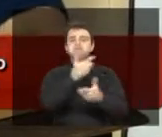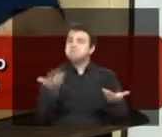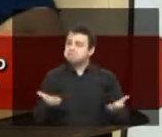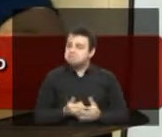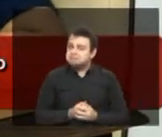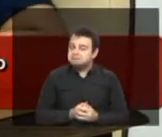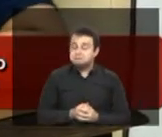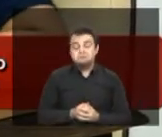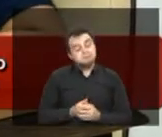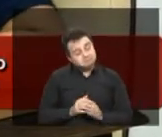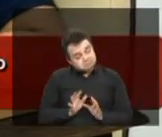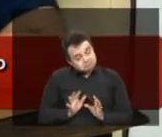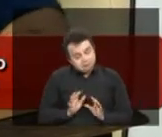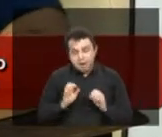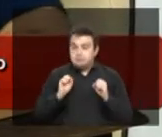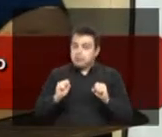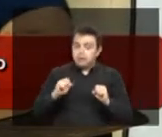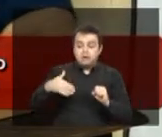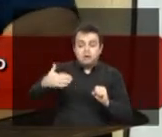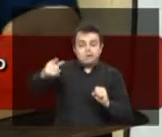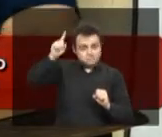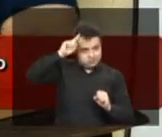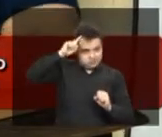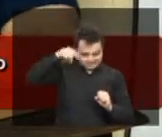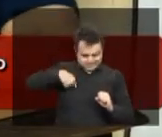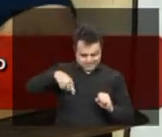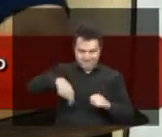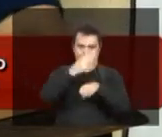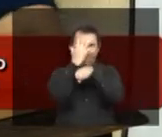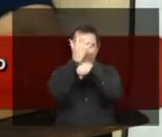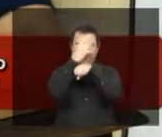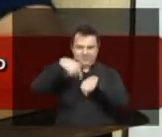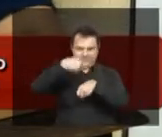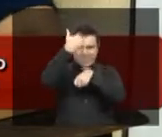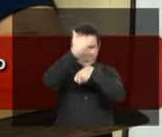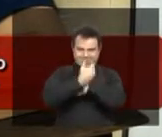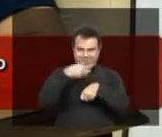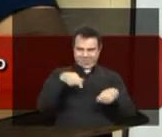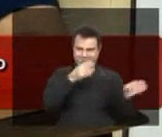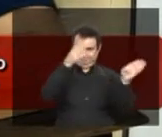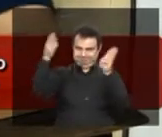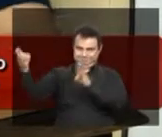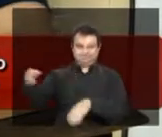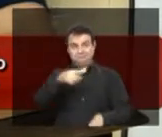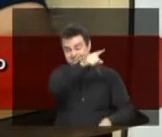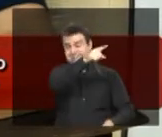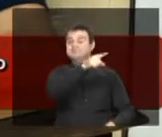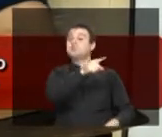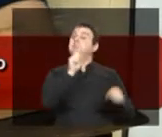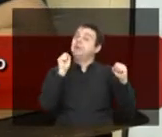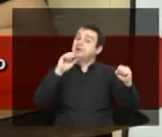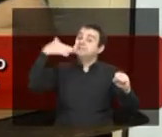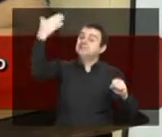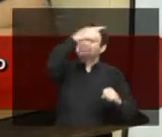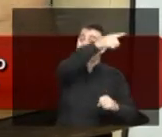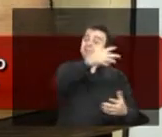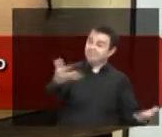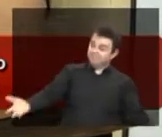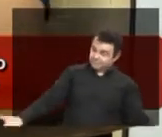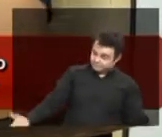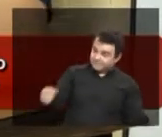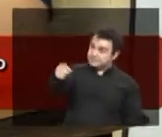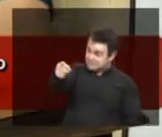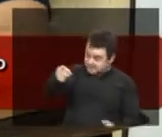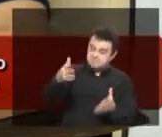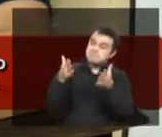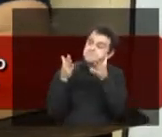ser que daqui a alguns dias eles vão pegar essa gravação, vão falar assim: vereador, tá vendo aquele pedido aqui da